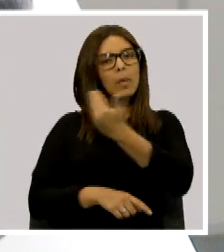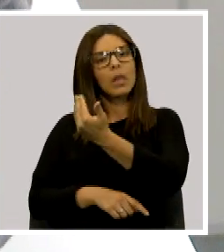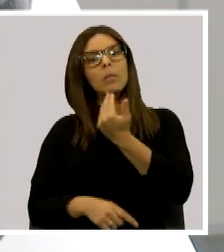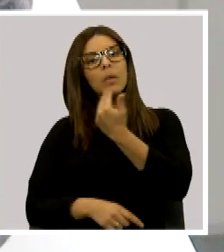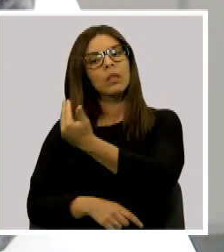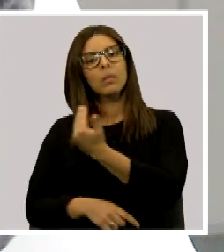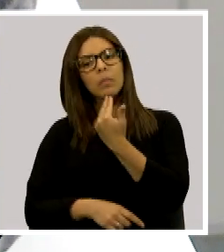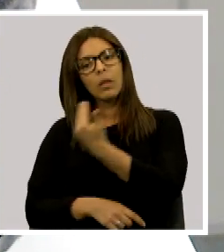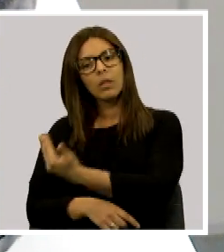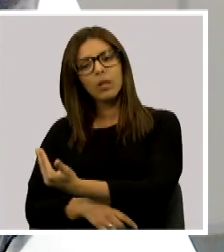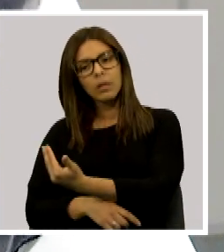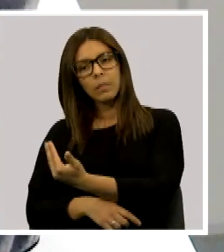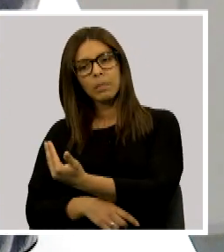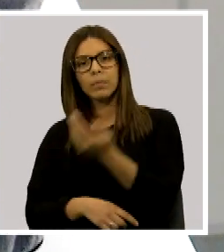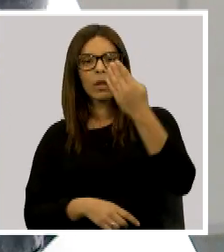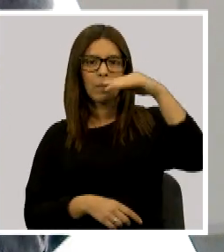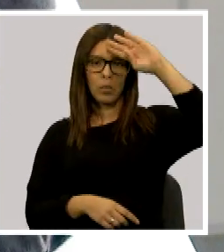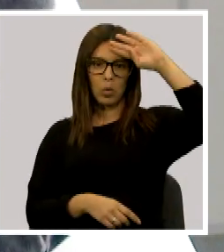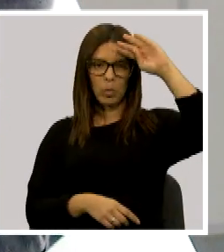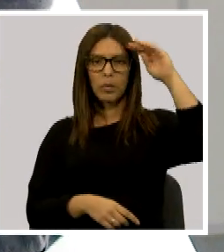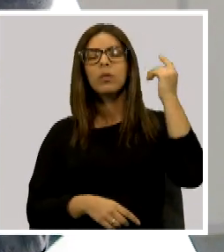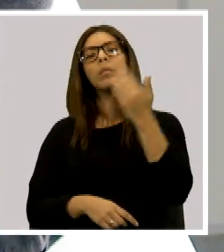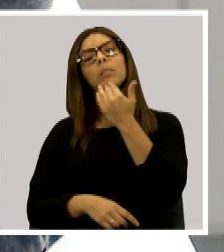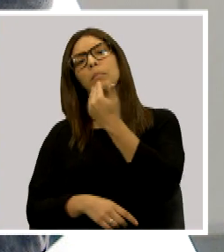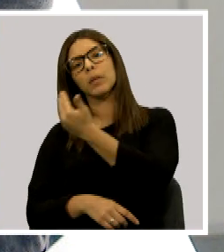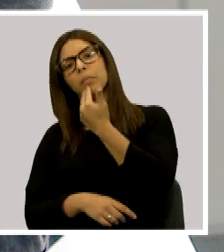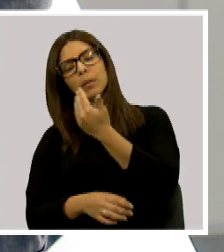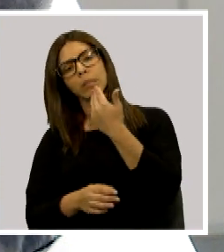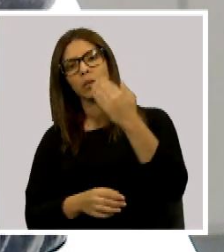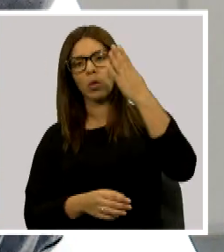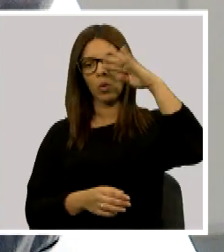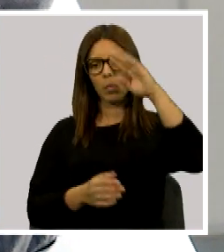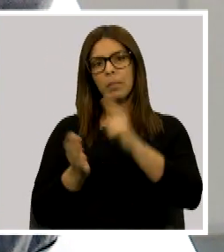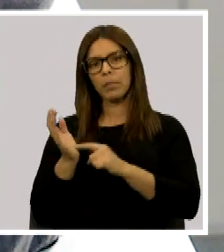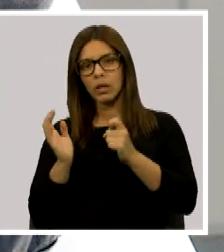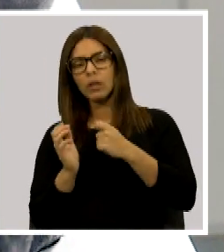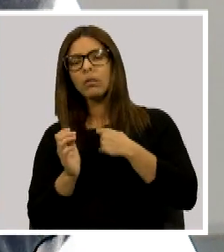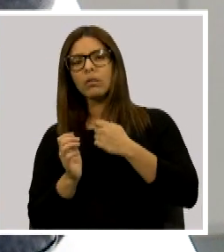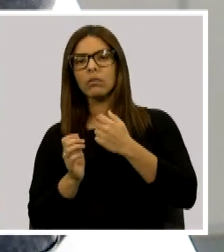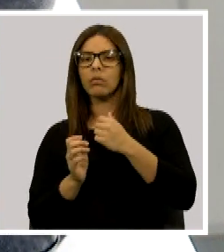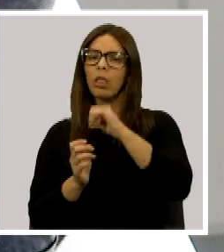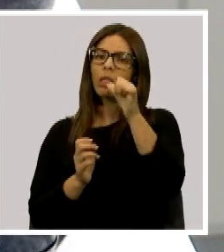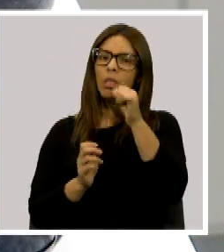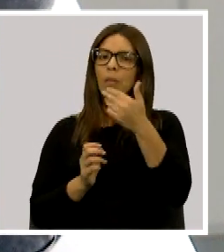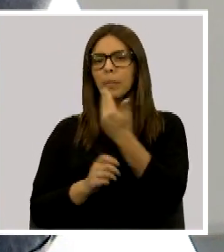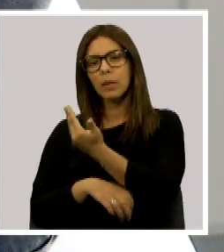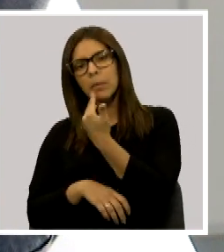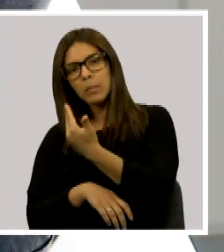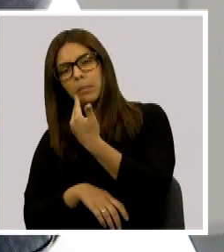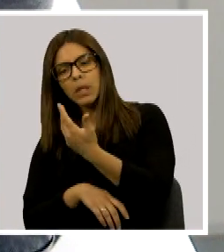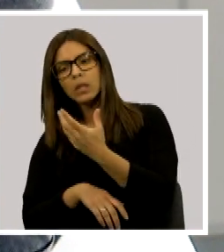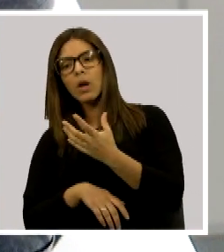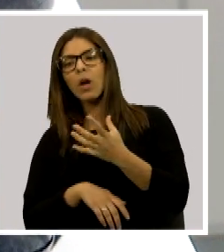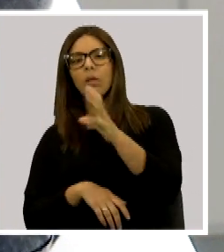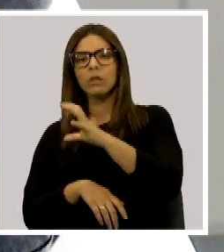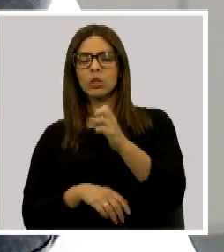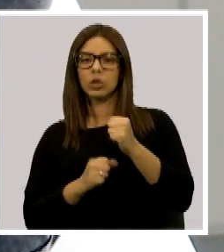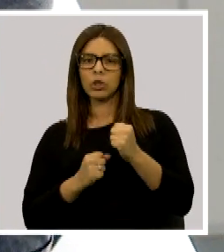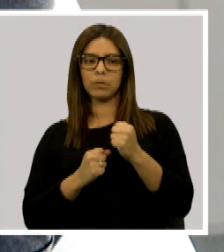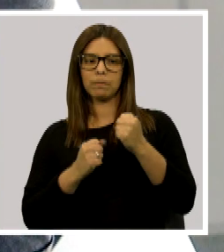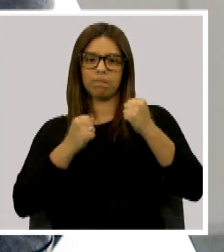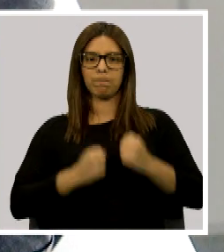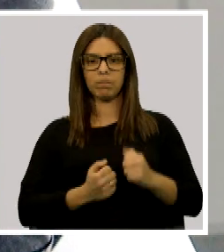para Cuba. Era oficial. Cuba e a União Soviética estavam unidas contra os Estados Unidos. A partir da década de 60,